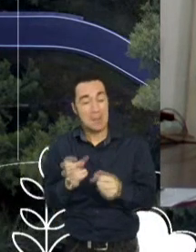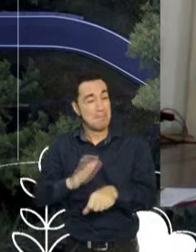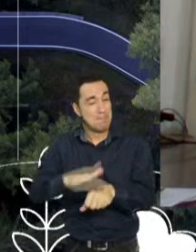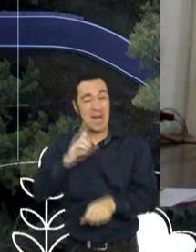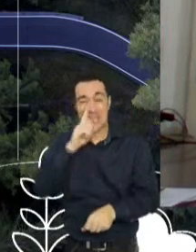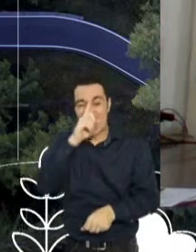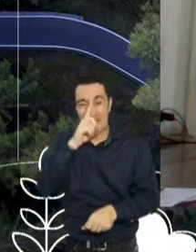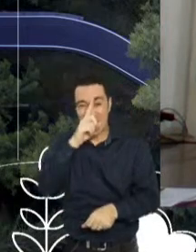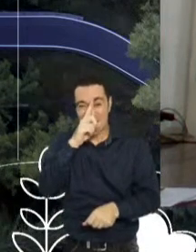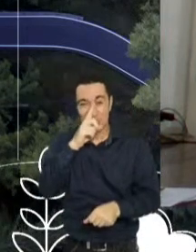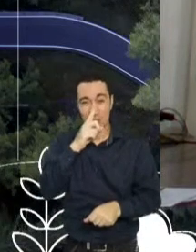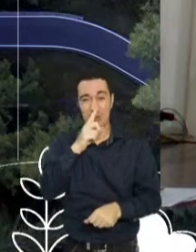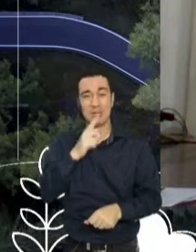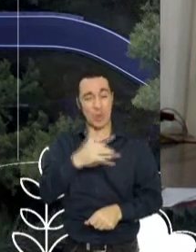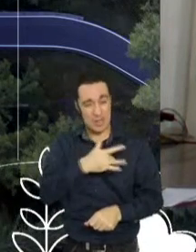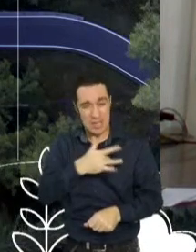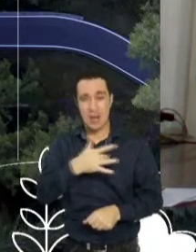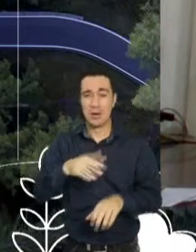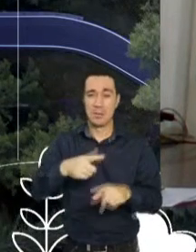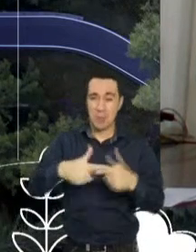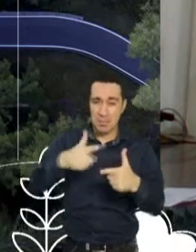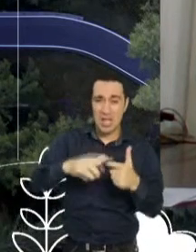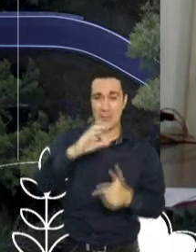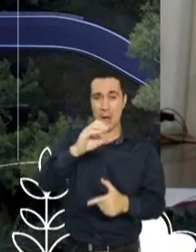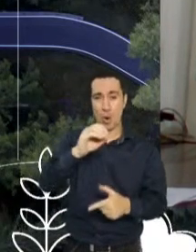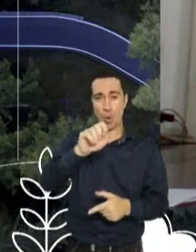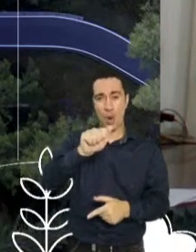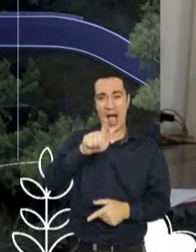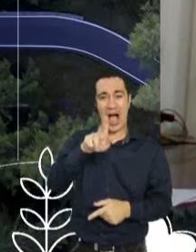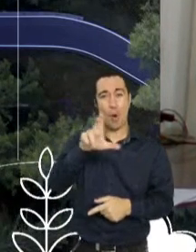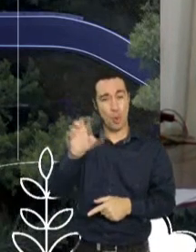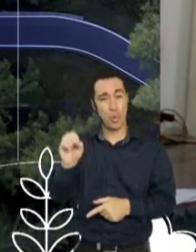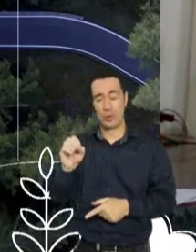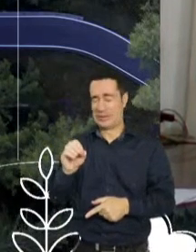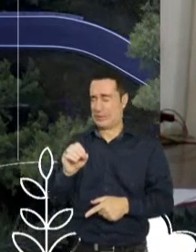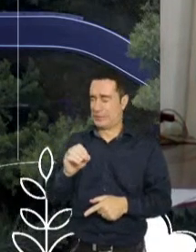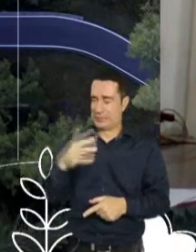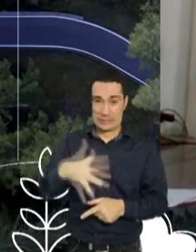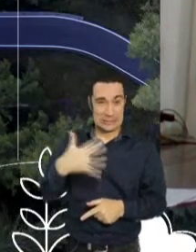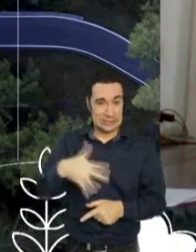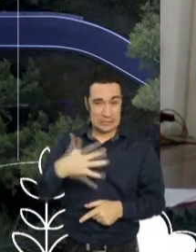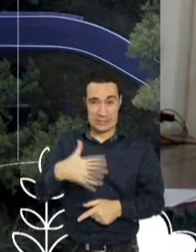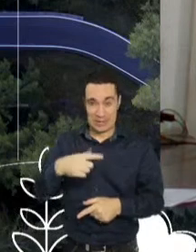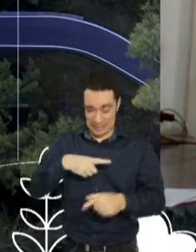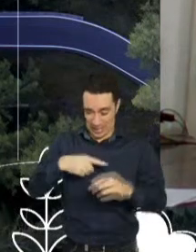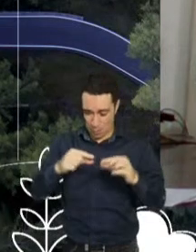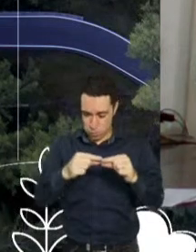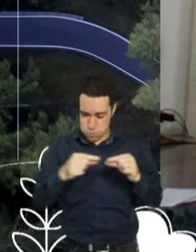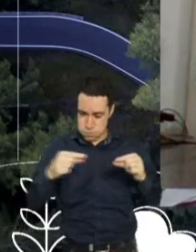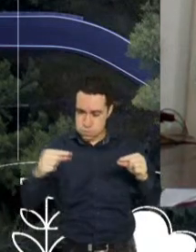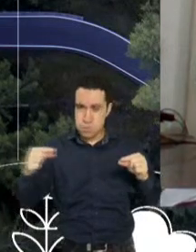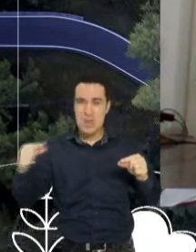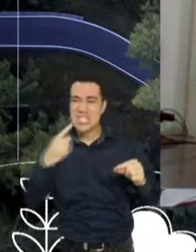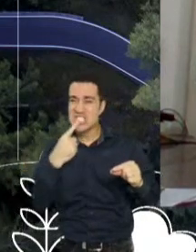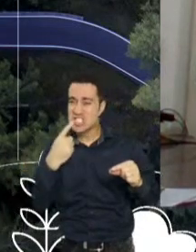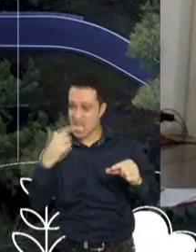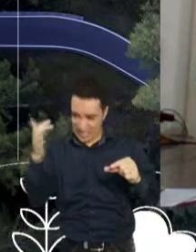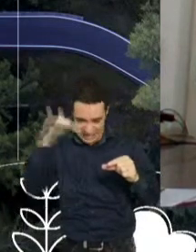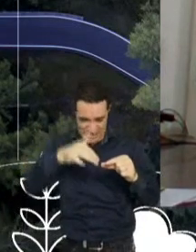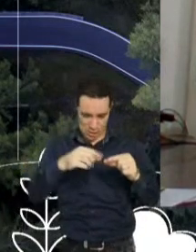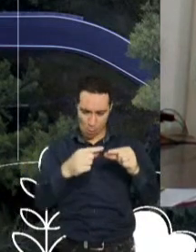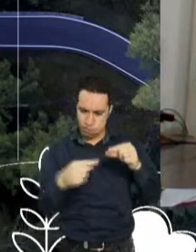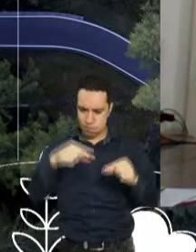de formar coágulos em vida, que nós médicos chamamos de trombo. E se esse trombo pegar uma artéria mesentérica, der um infarto de